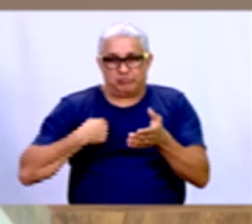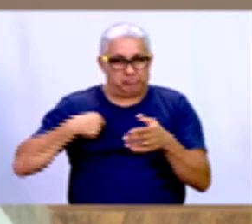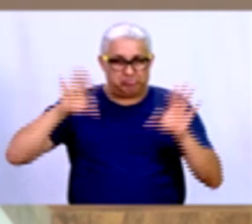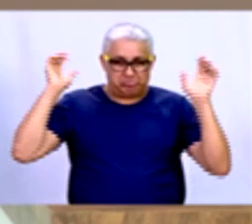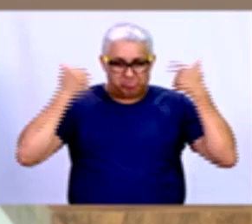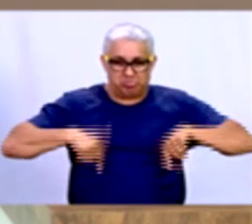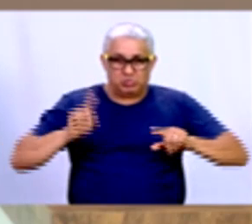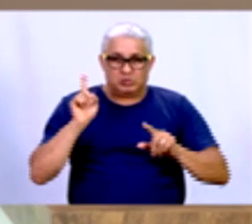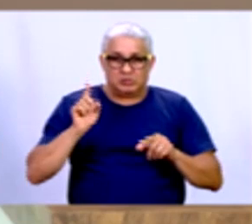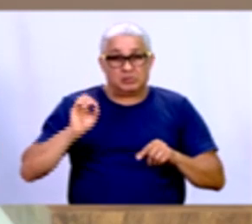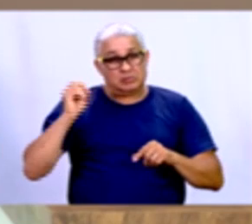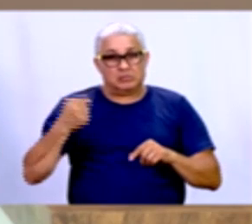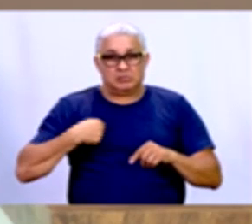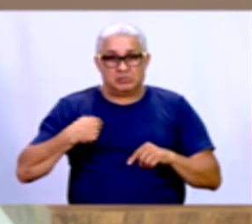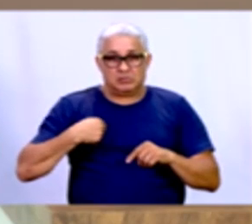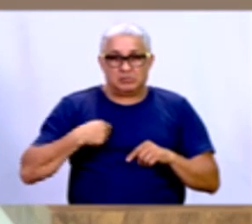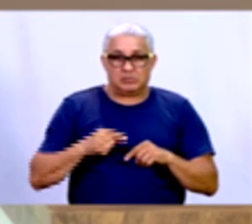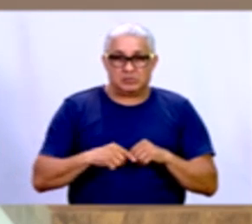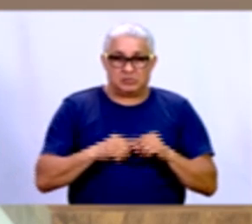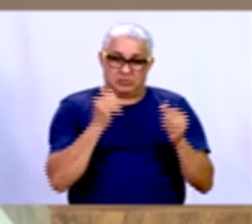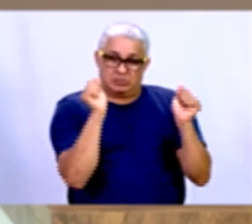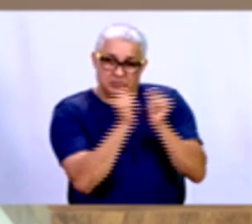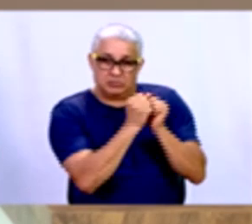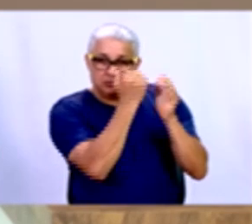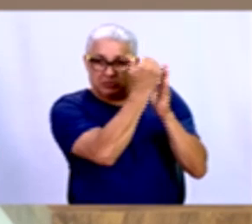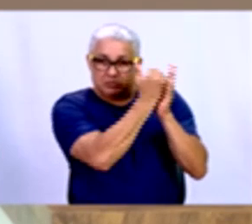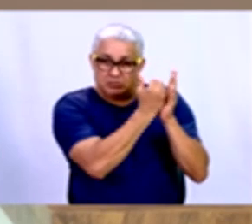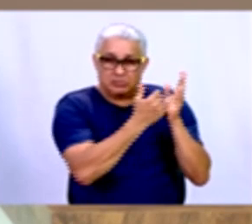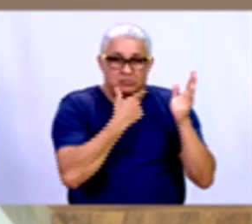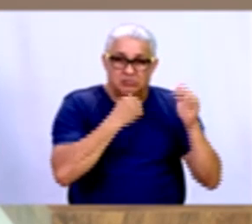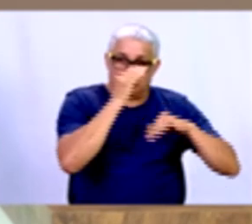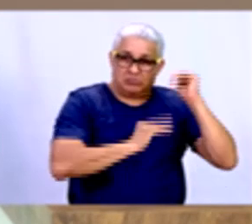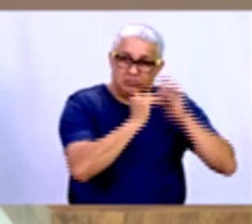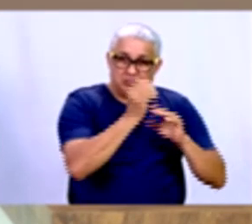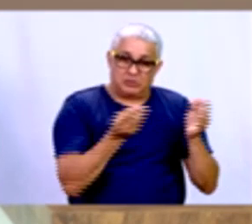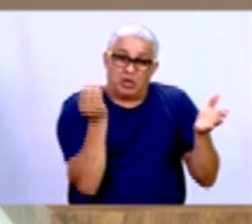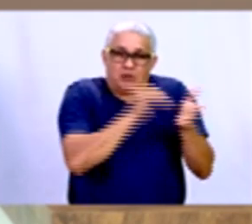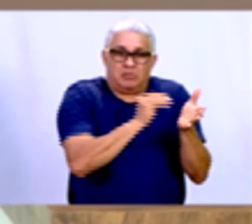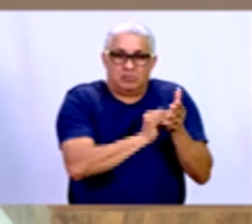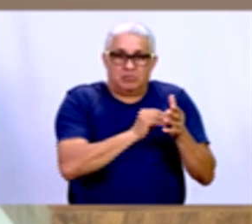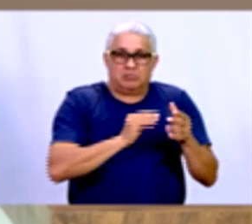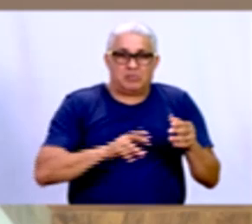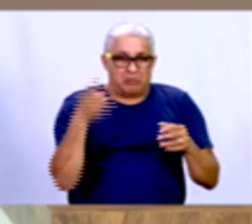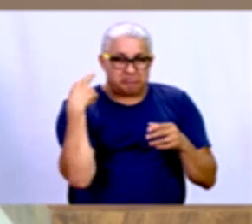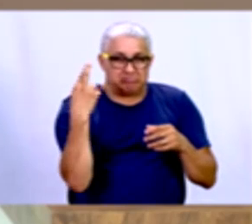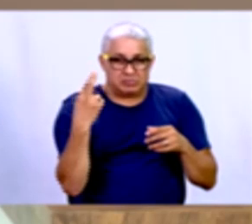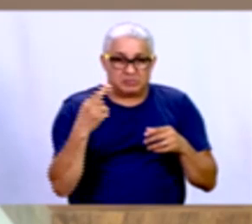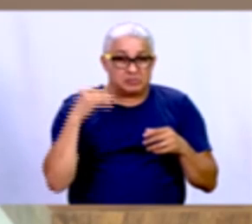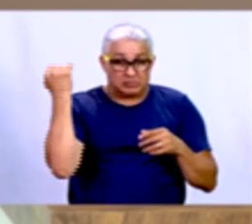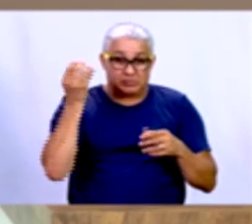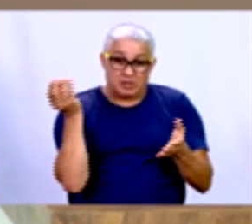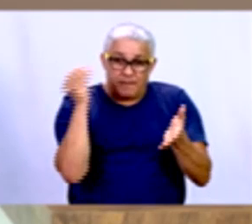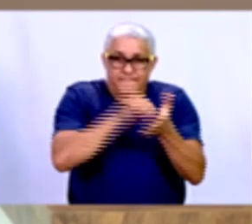que a gente, do lado do desenvolvedor, colocamos aquilo porque a gente quis. Então é muito importante documentar, porque chegou no final, nessa experiência que a gente